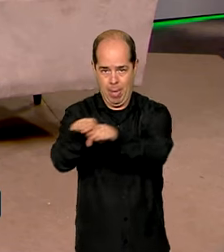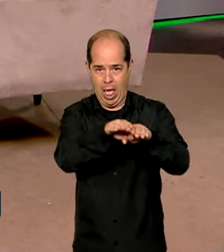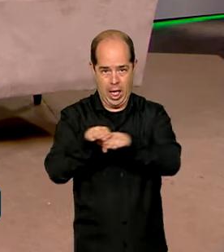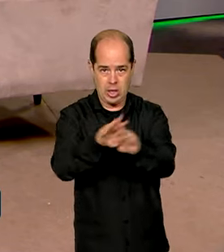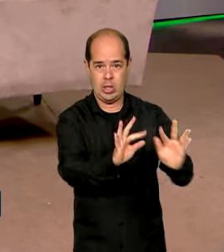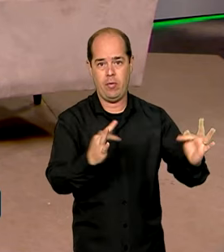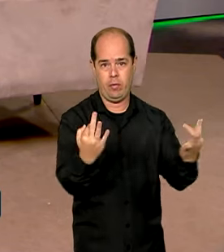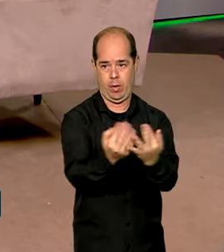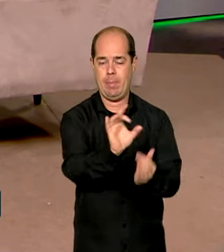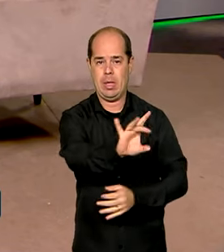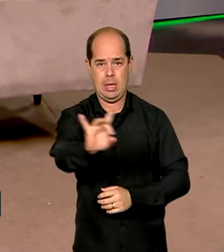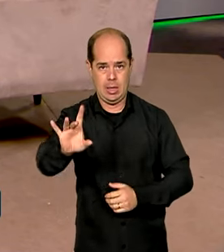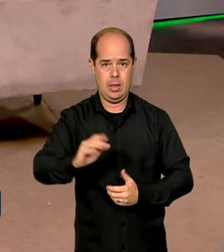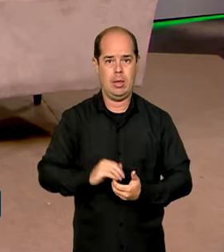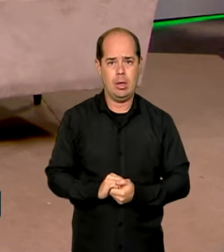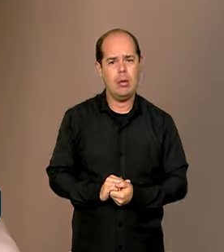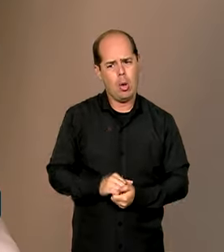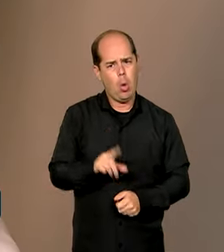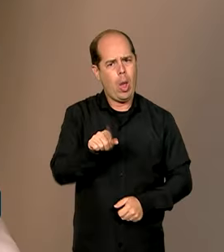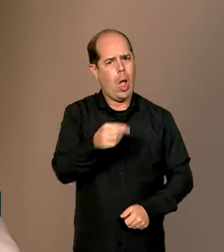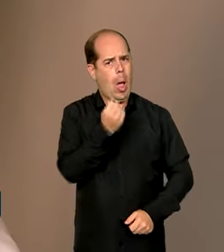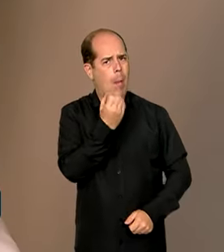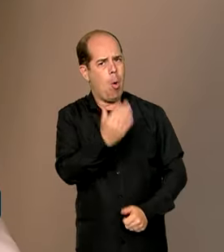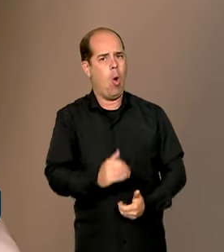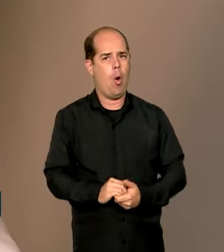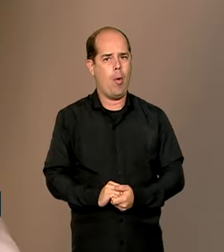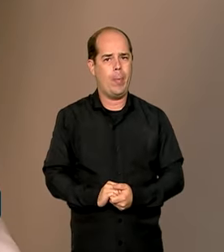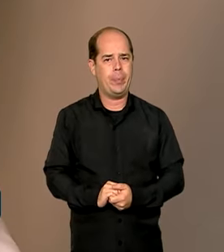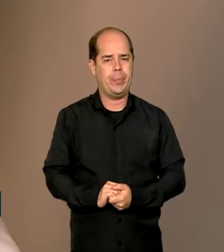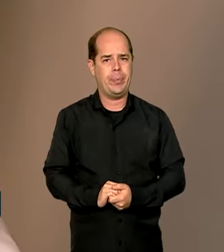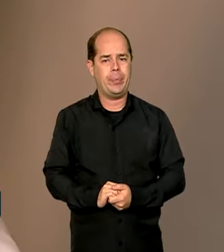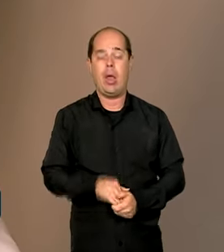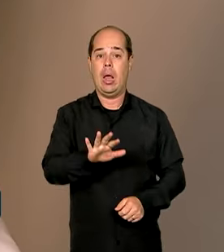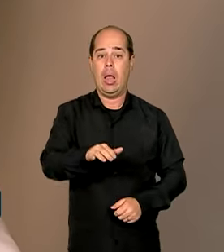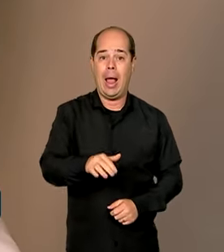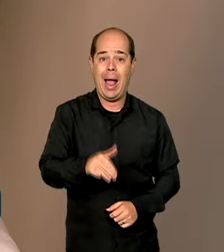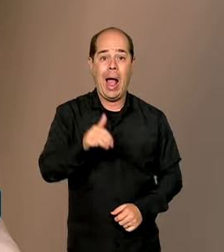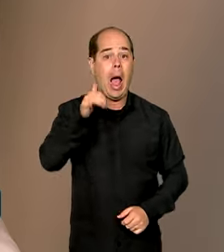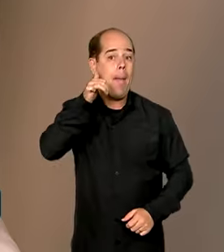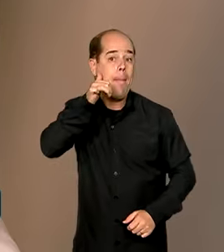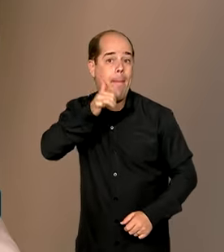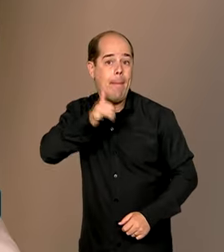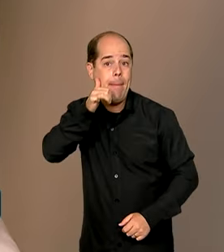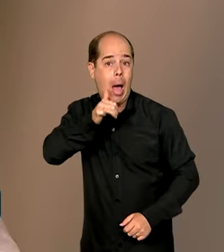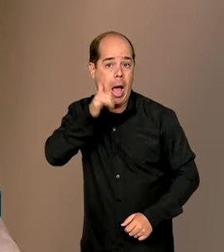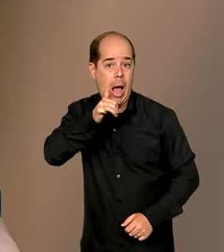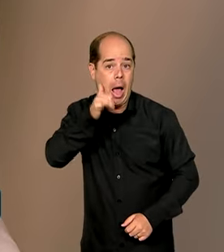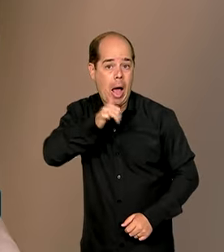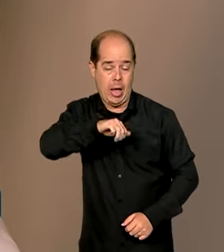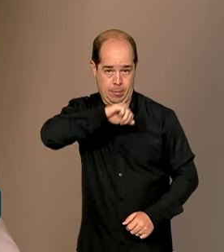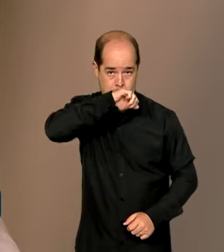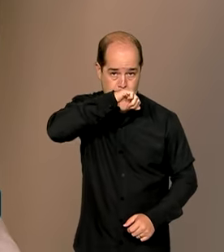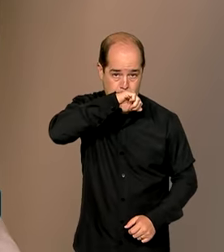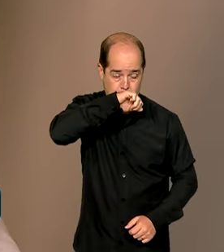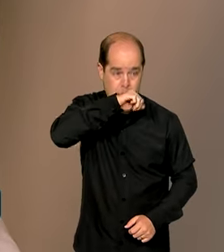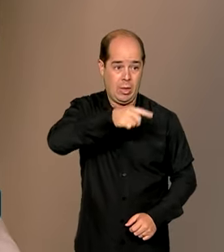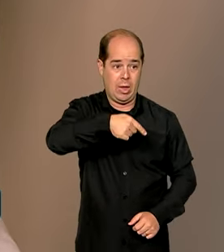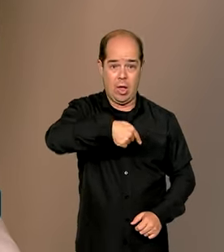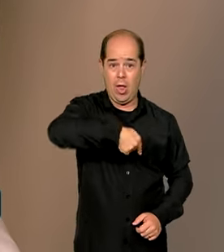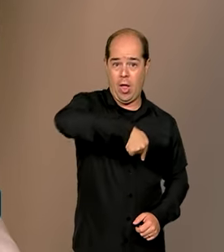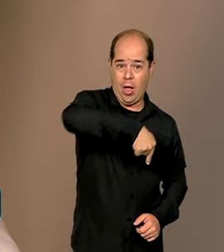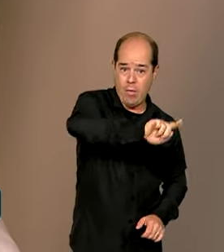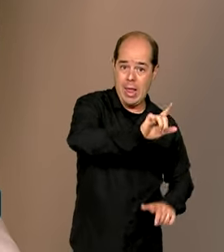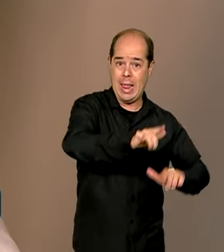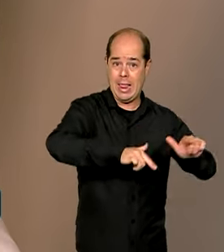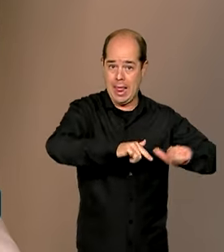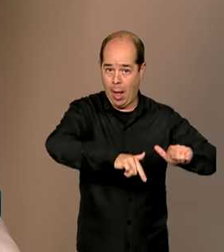ali na família. Ali, a mãe que precisava da filha, que estava sem estudar, porque a mãe tinha que trabalhar os dois turnos,